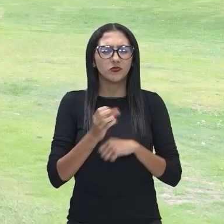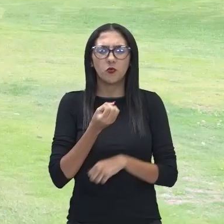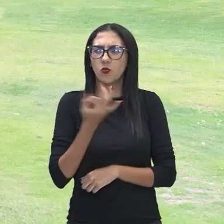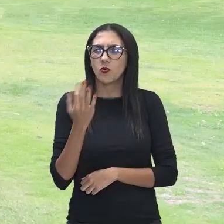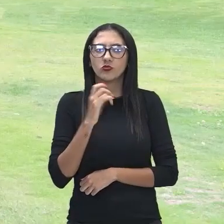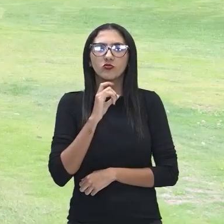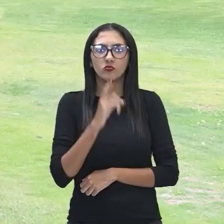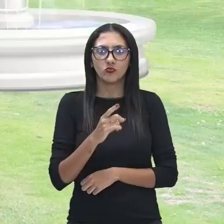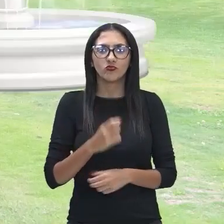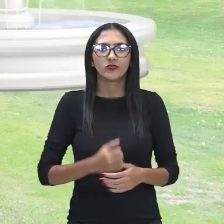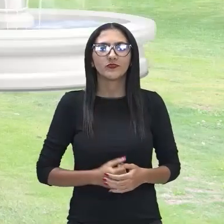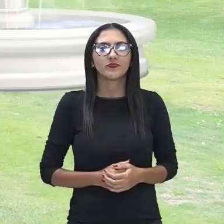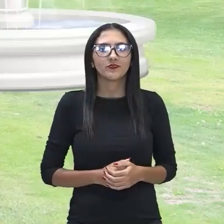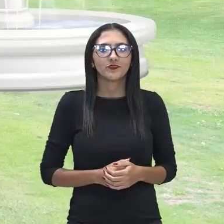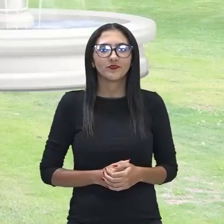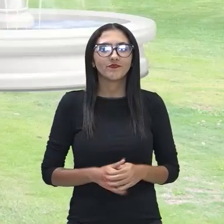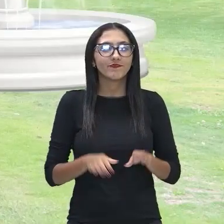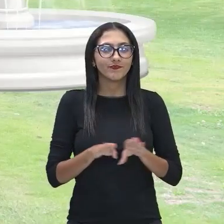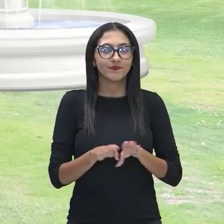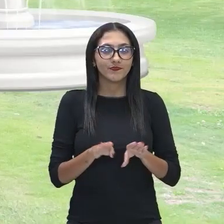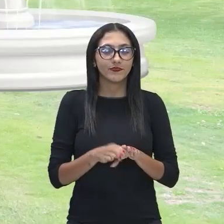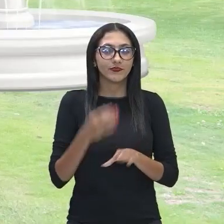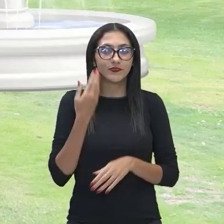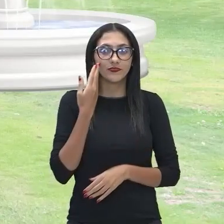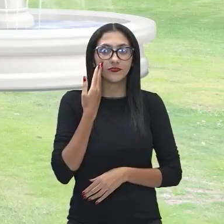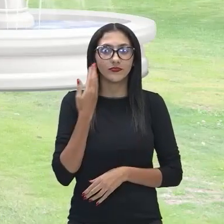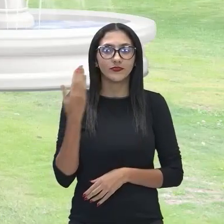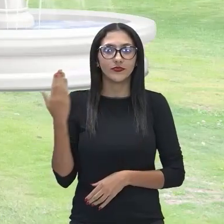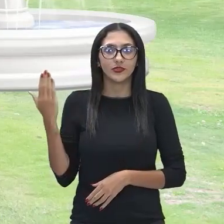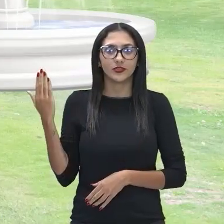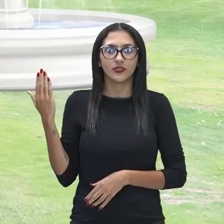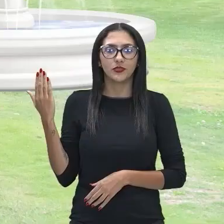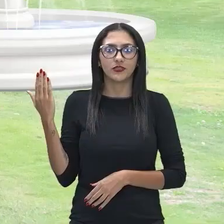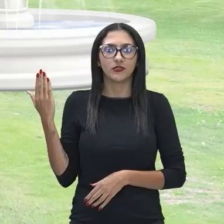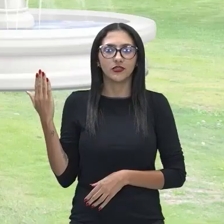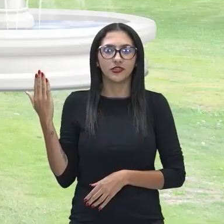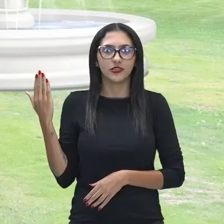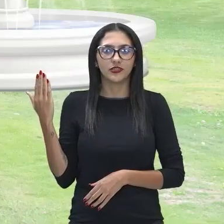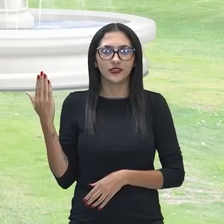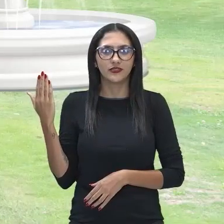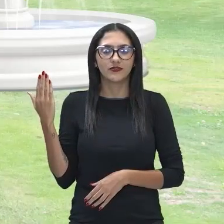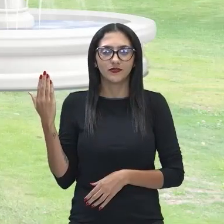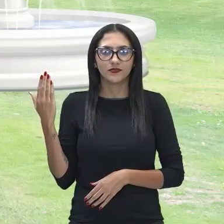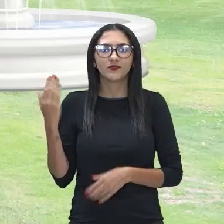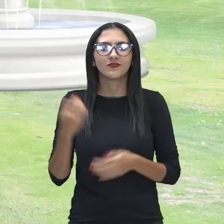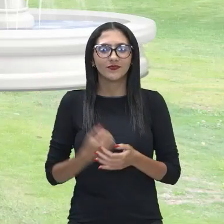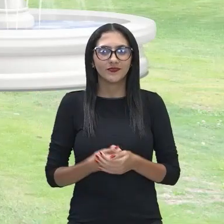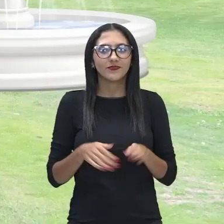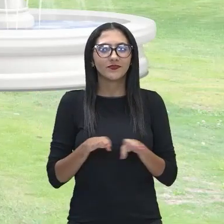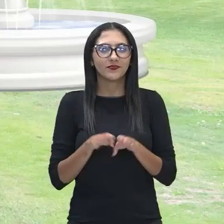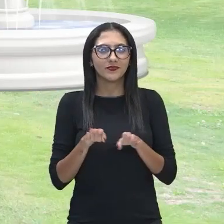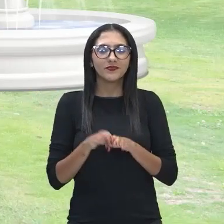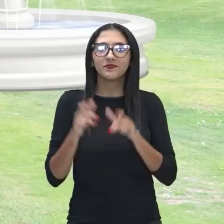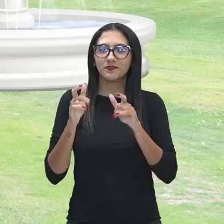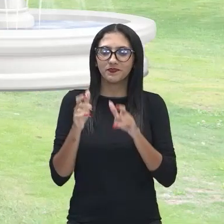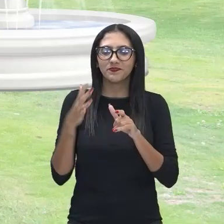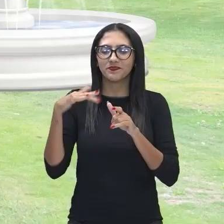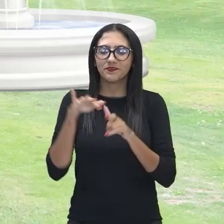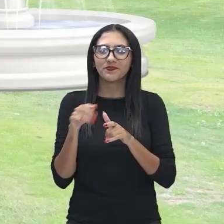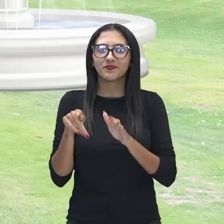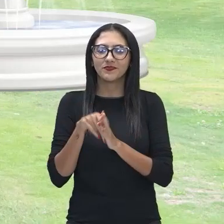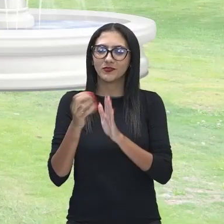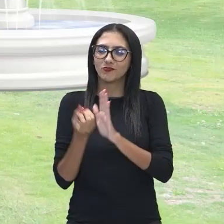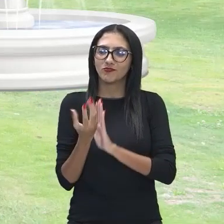Assim como este que está aqui ao meu lado também. Estão vendo aqui uma fonte bonita de água, né? Então,